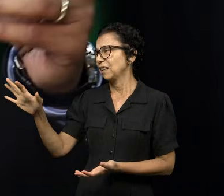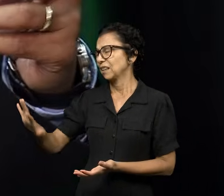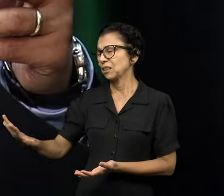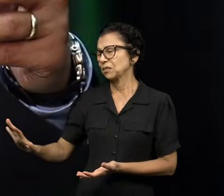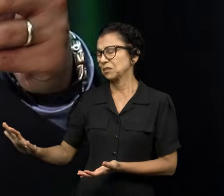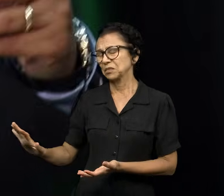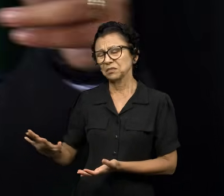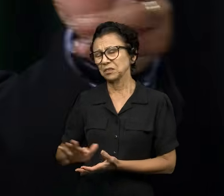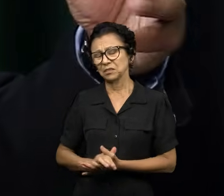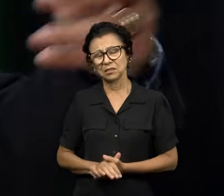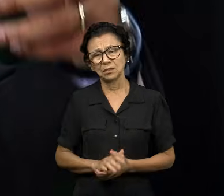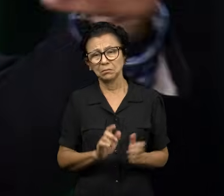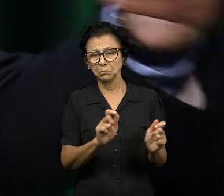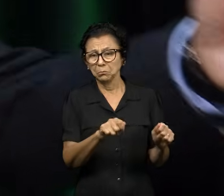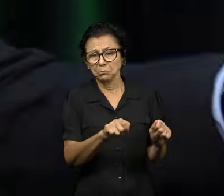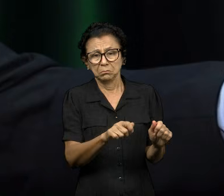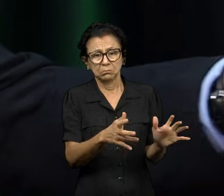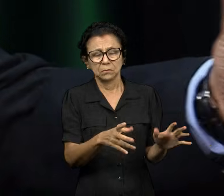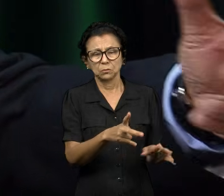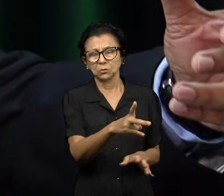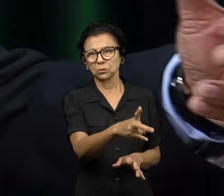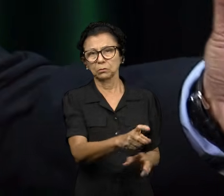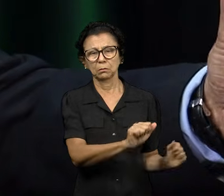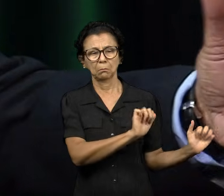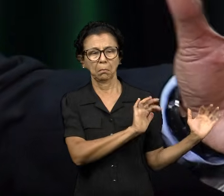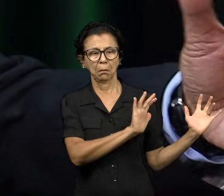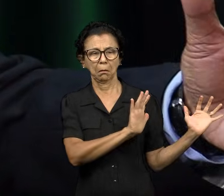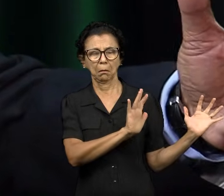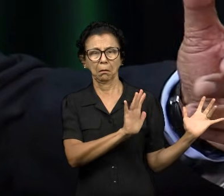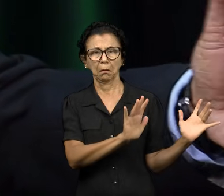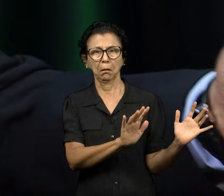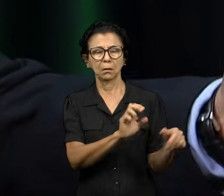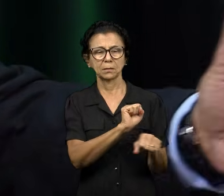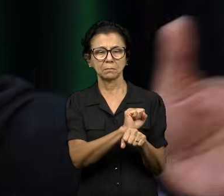de Jesus, né? E continuar ali junto do